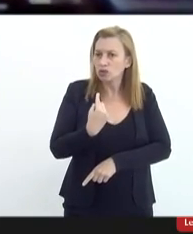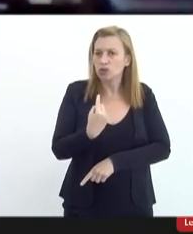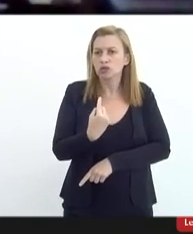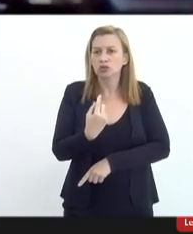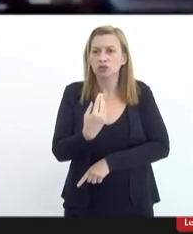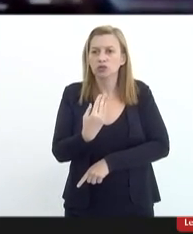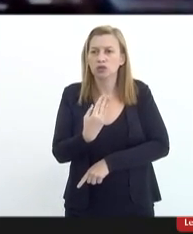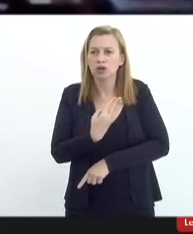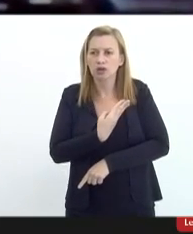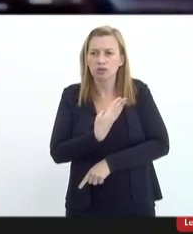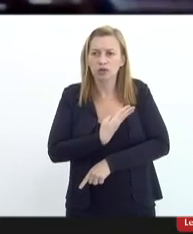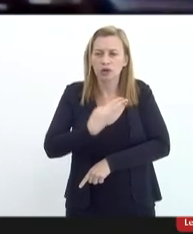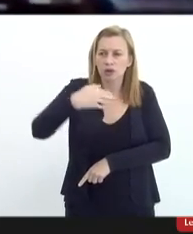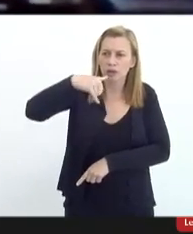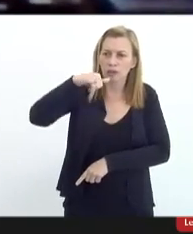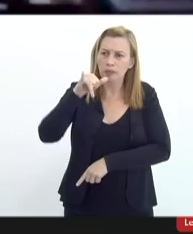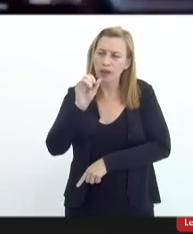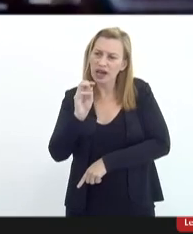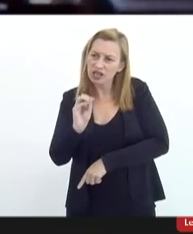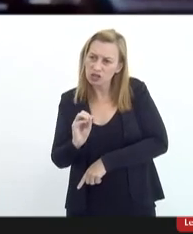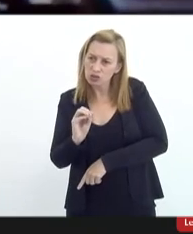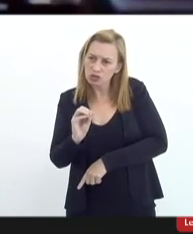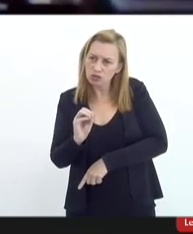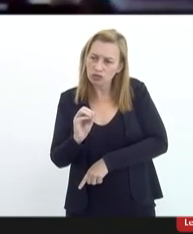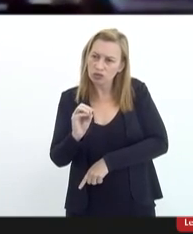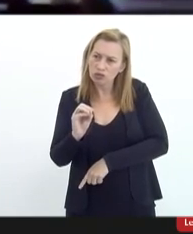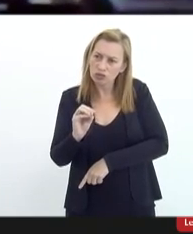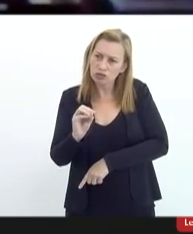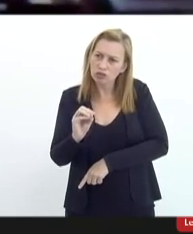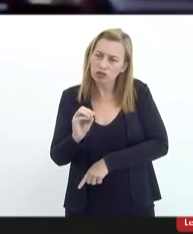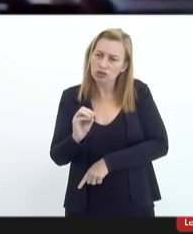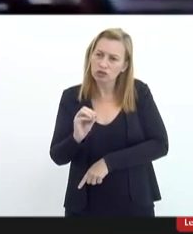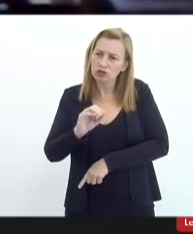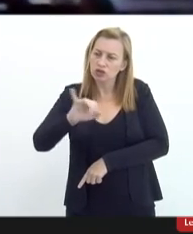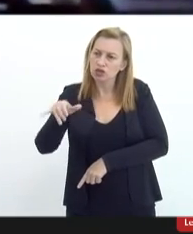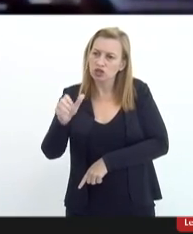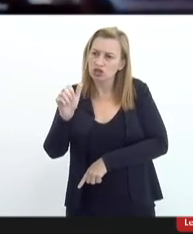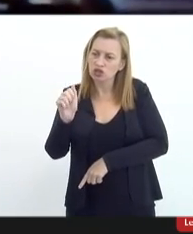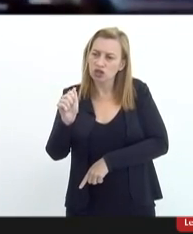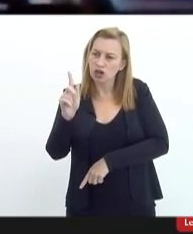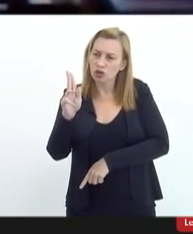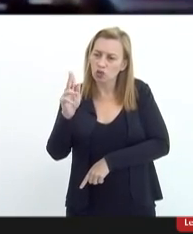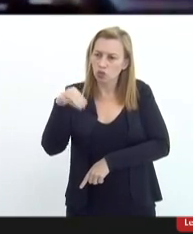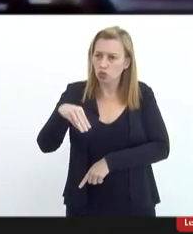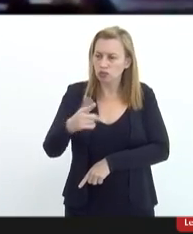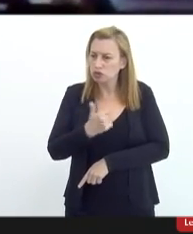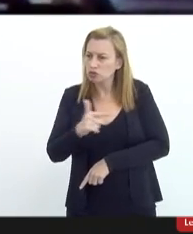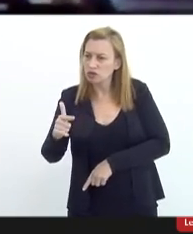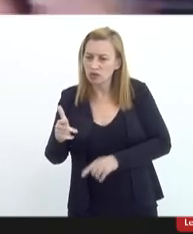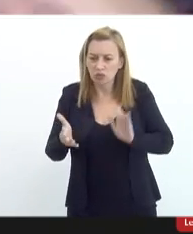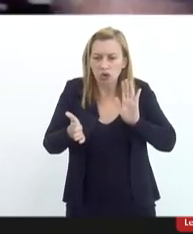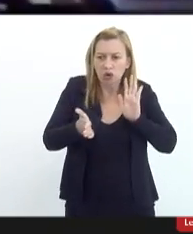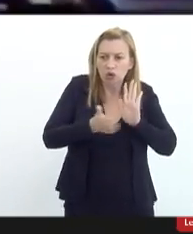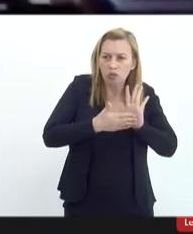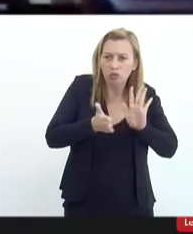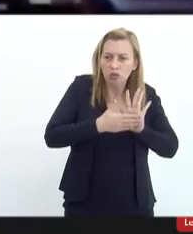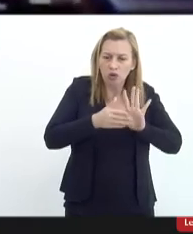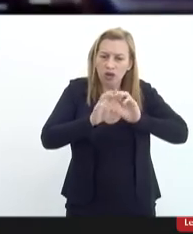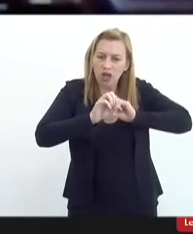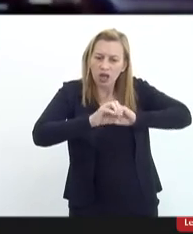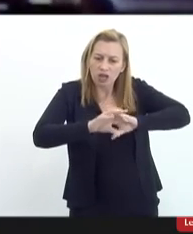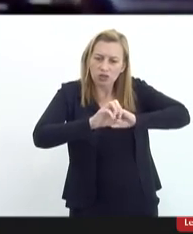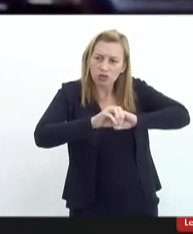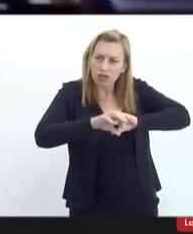de Jagum, que se não tivermos uma proposta